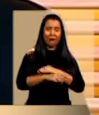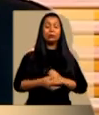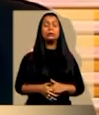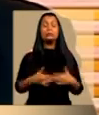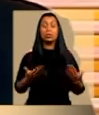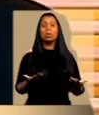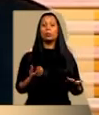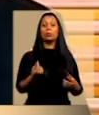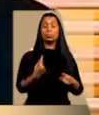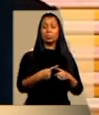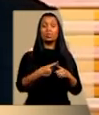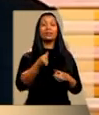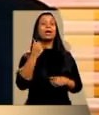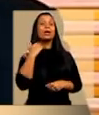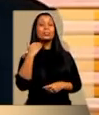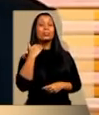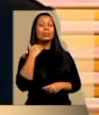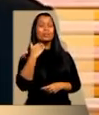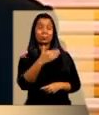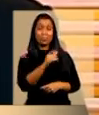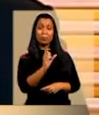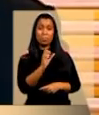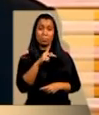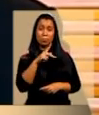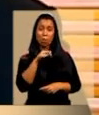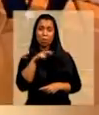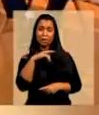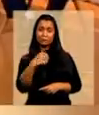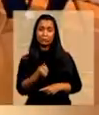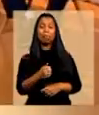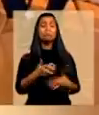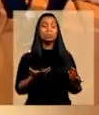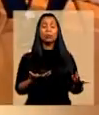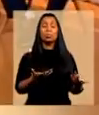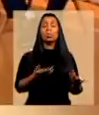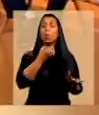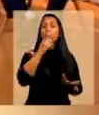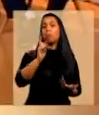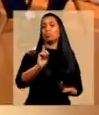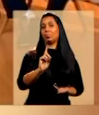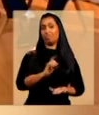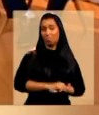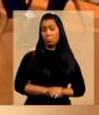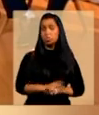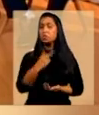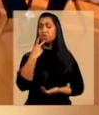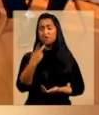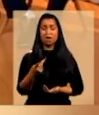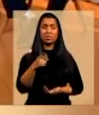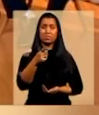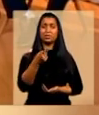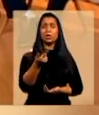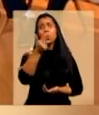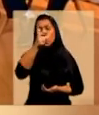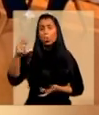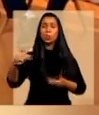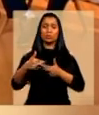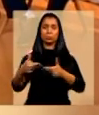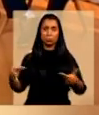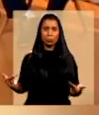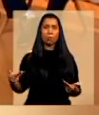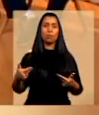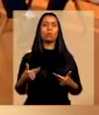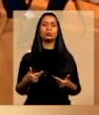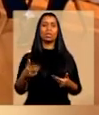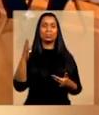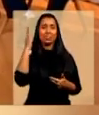porque poupança é a mais tradicional, simples, né? E não é a recomendada. Hoje, assim, eu não recomendaria. Você tem outras